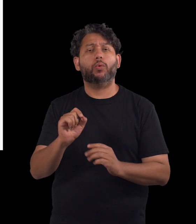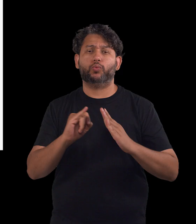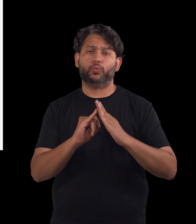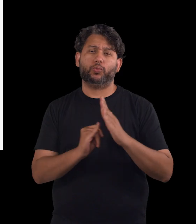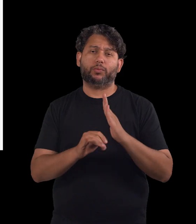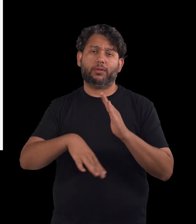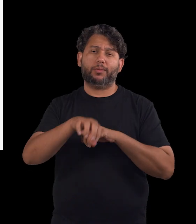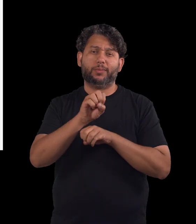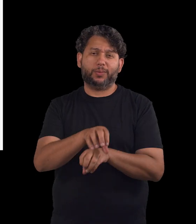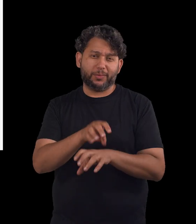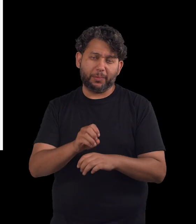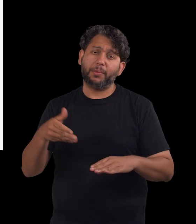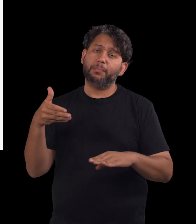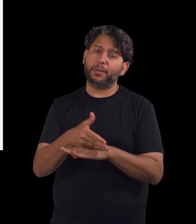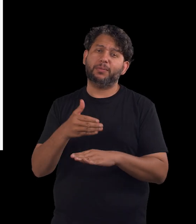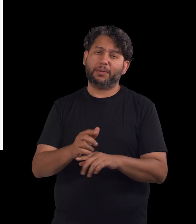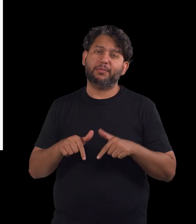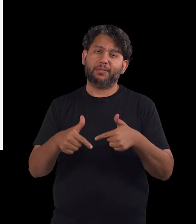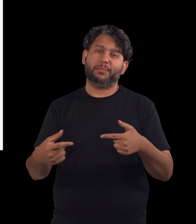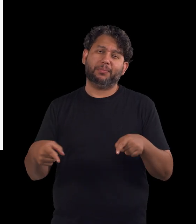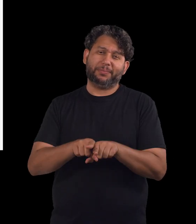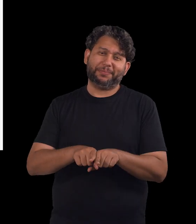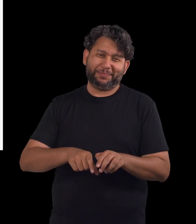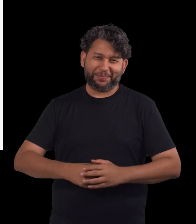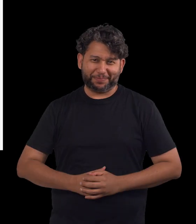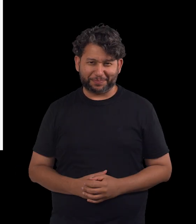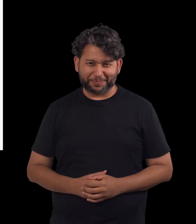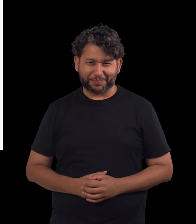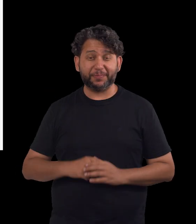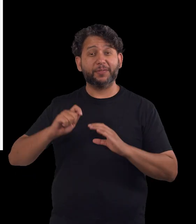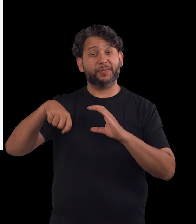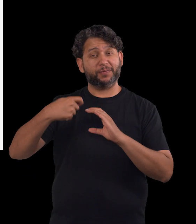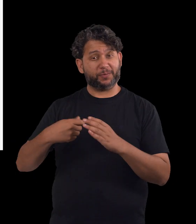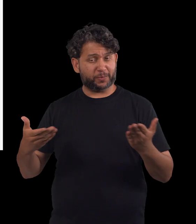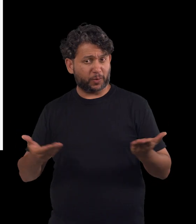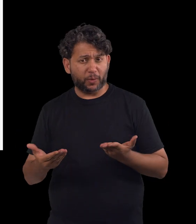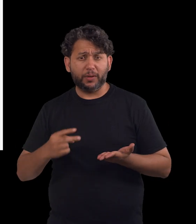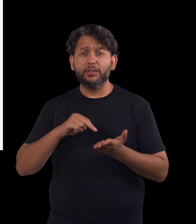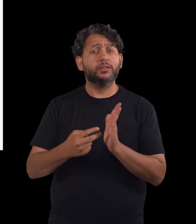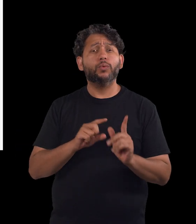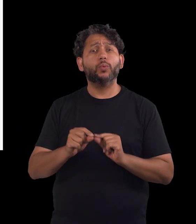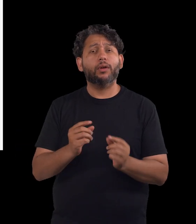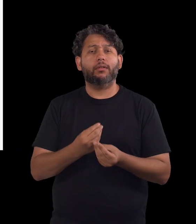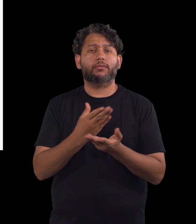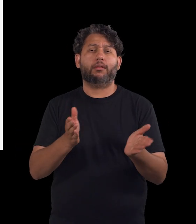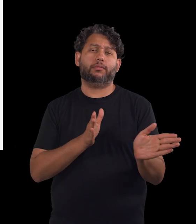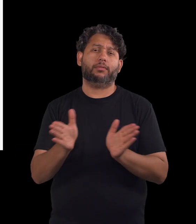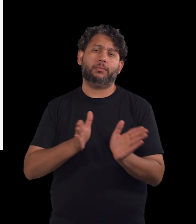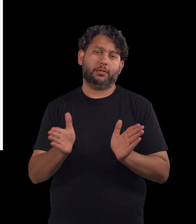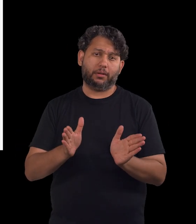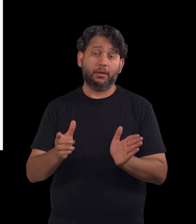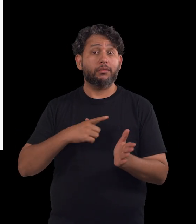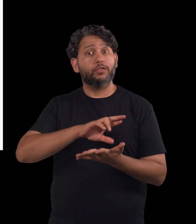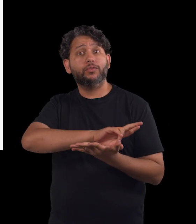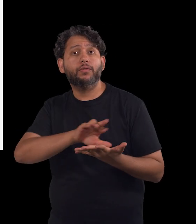instituições educacionais que participam dessa ação conjunta. Esse vídeo também é uma medida de acessibilidade,